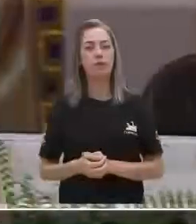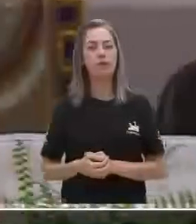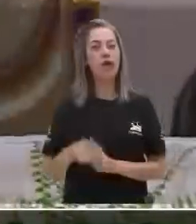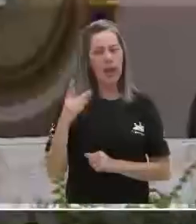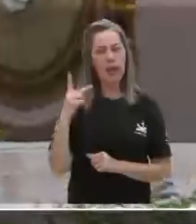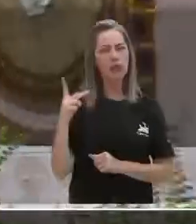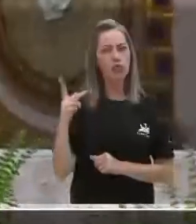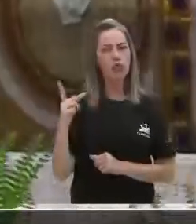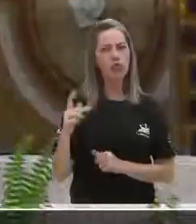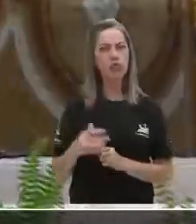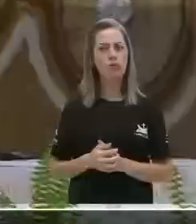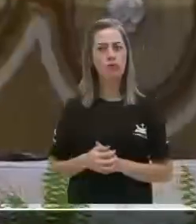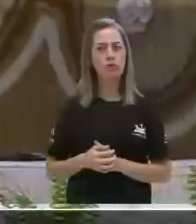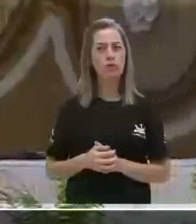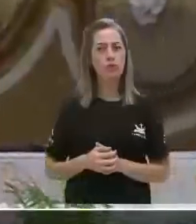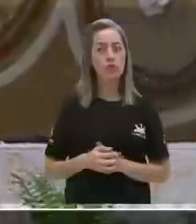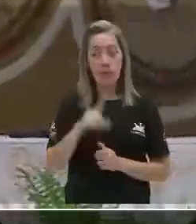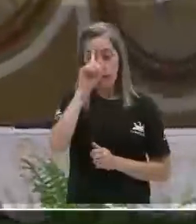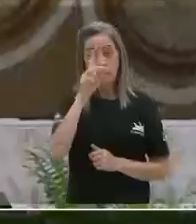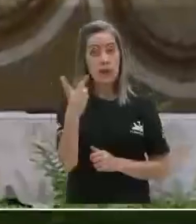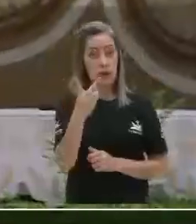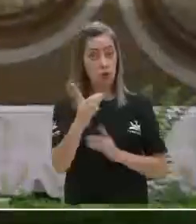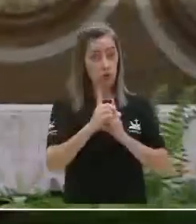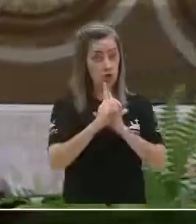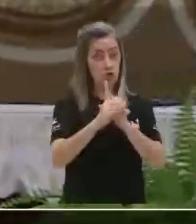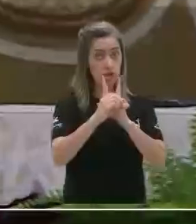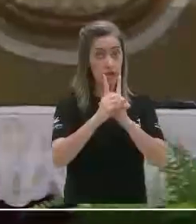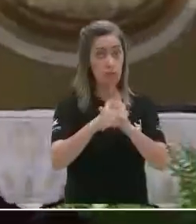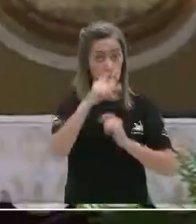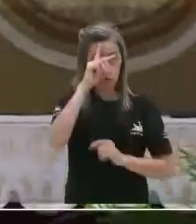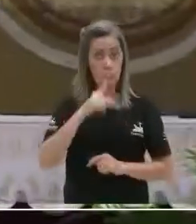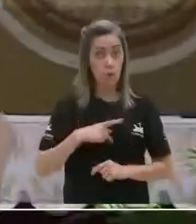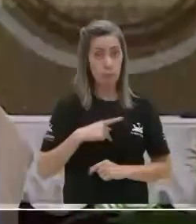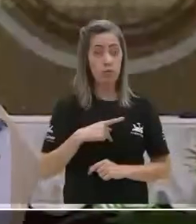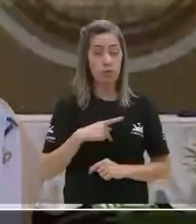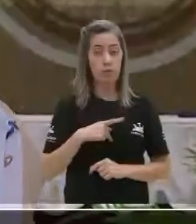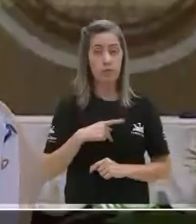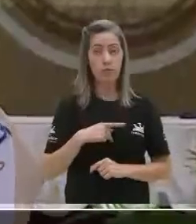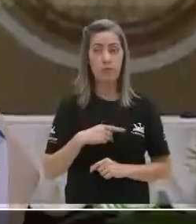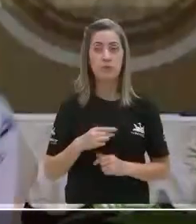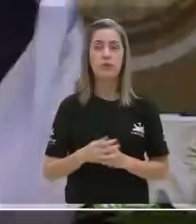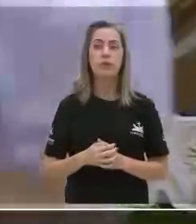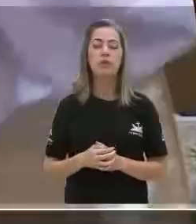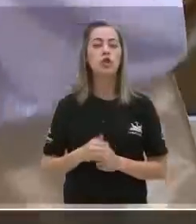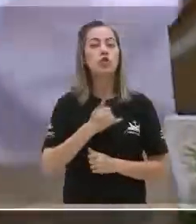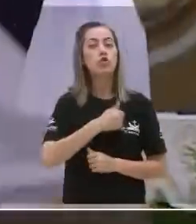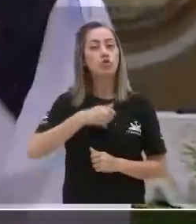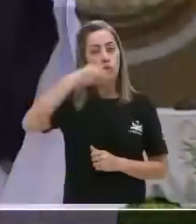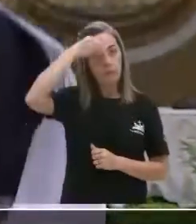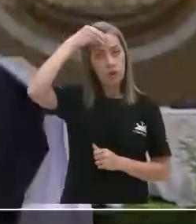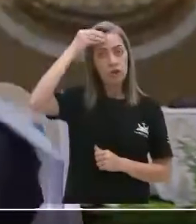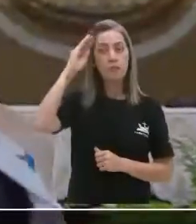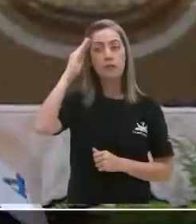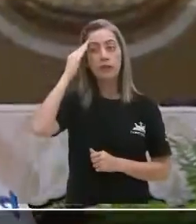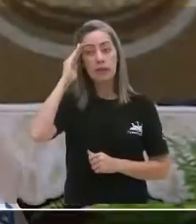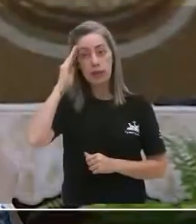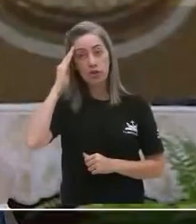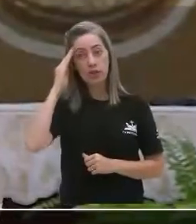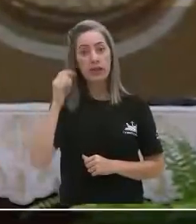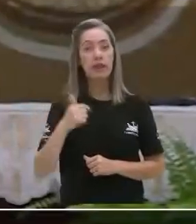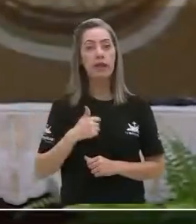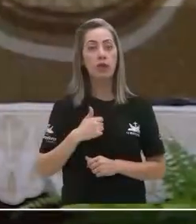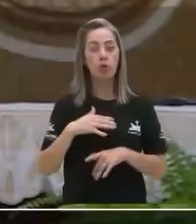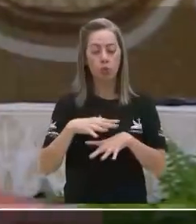E ele manda dois discípulos seus. Segundo, João Batista tinha a noção que eu